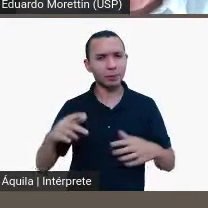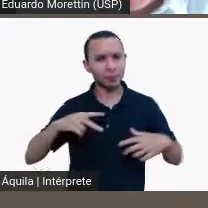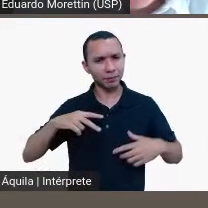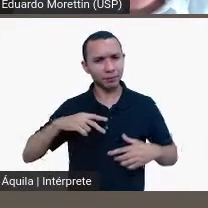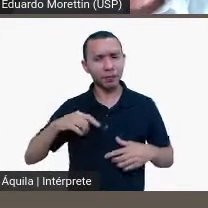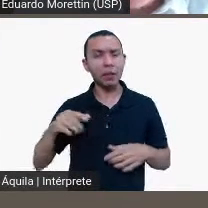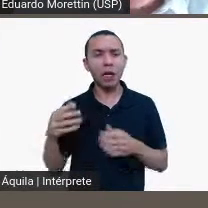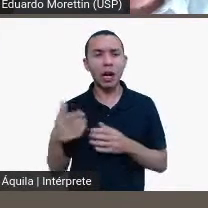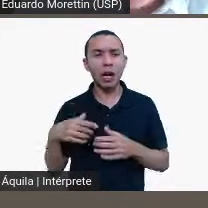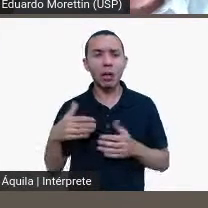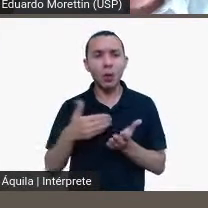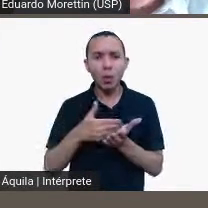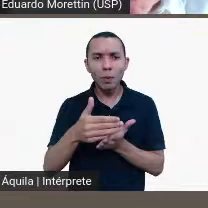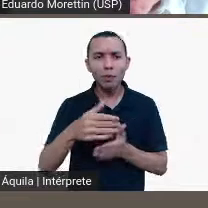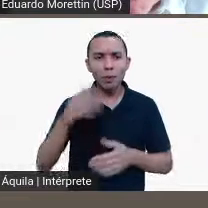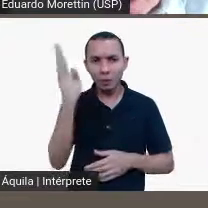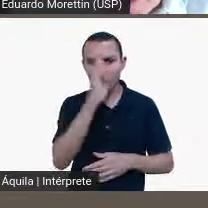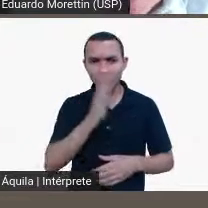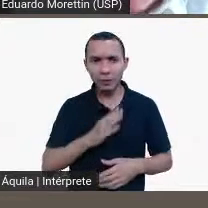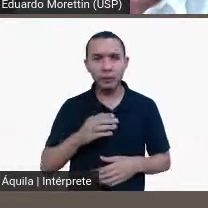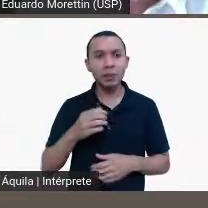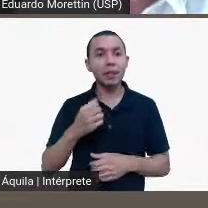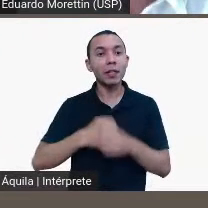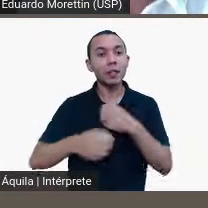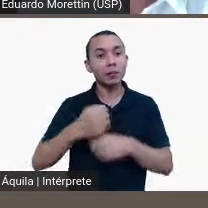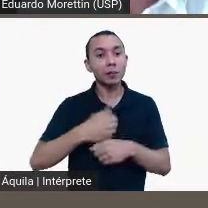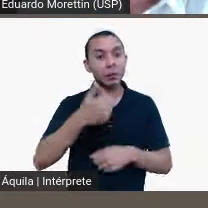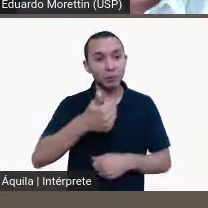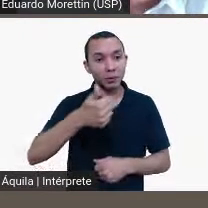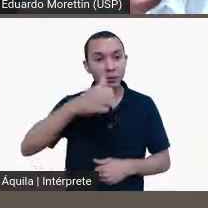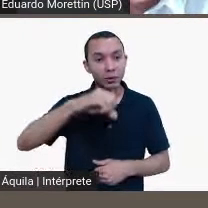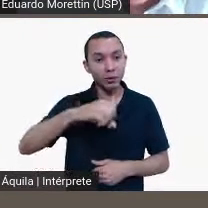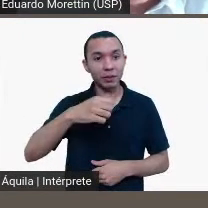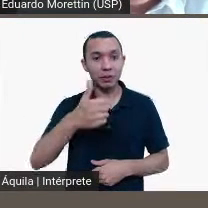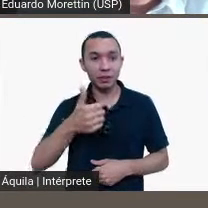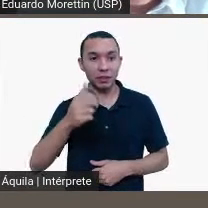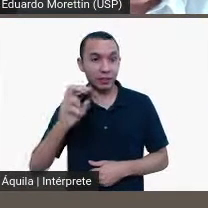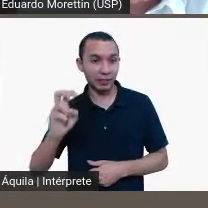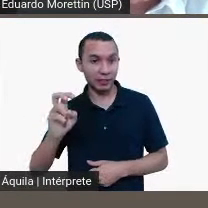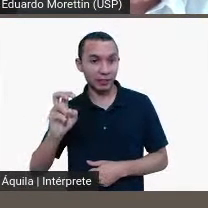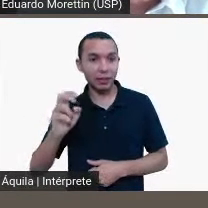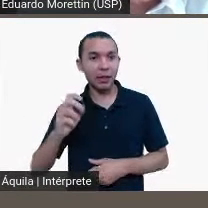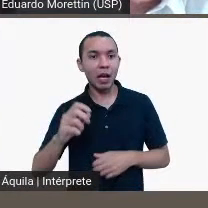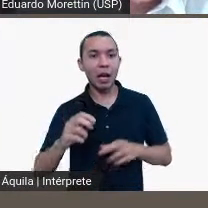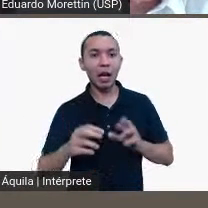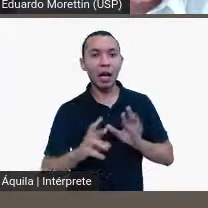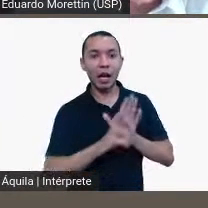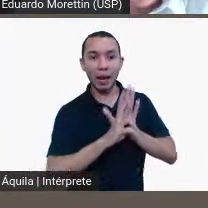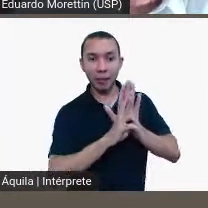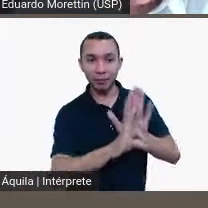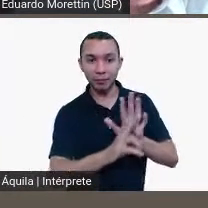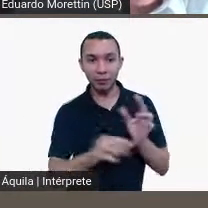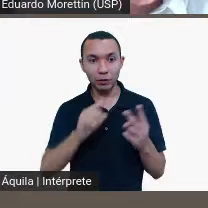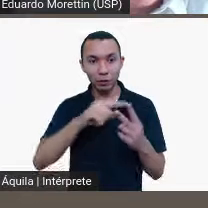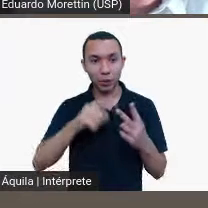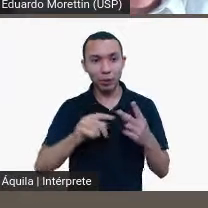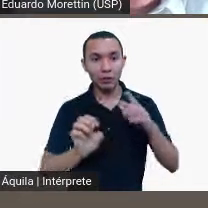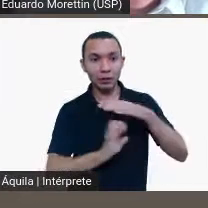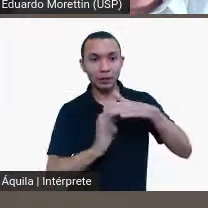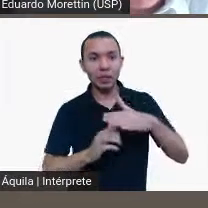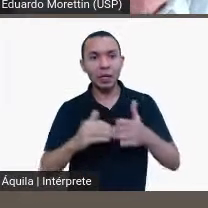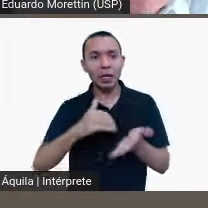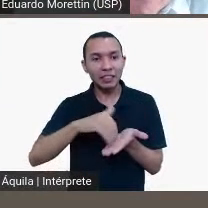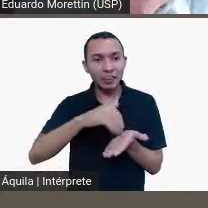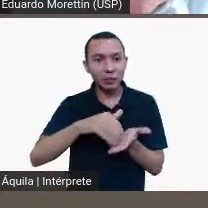brasileiro em 1915, quando 2 representantes da empresa abriram um escritório justamente na Avenida